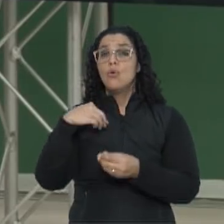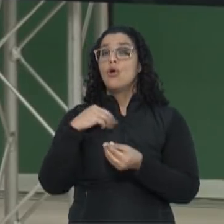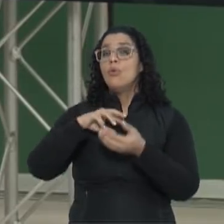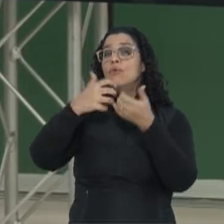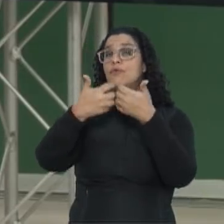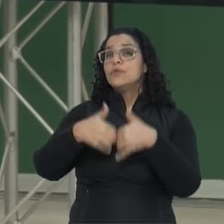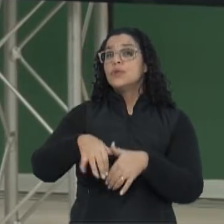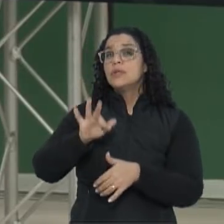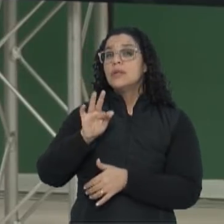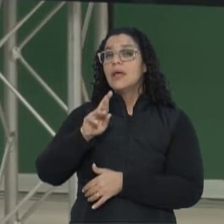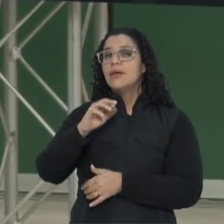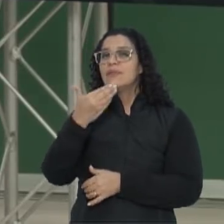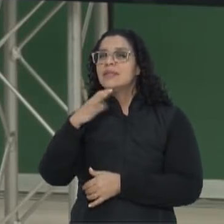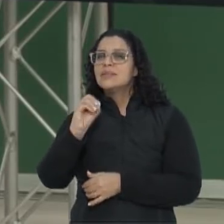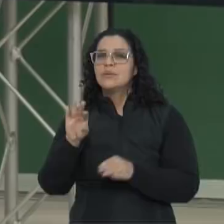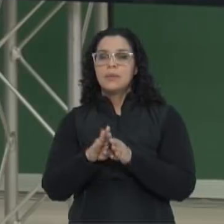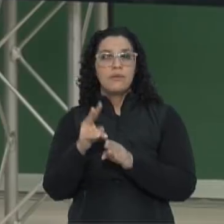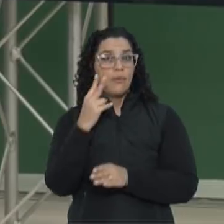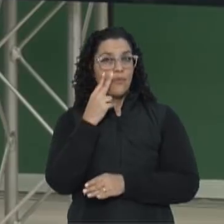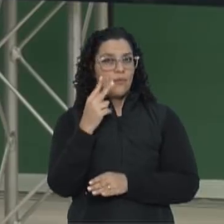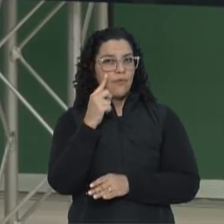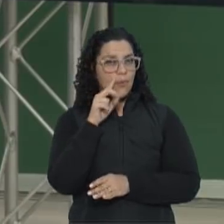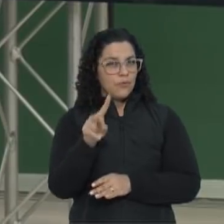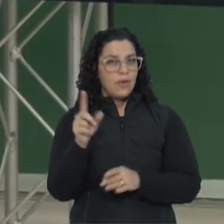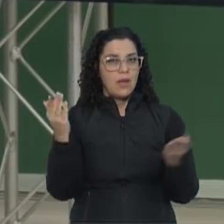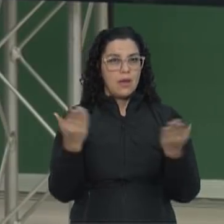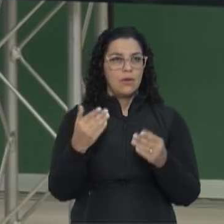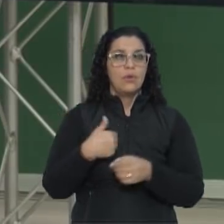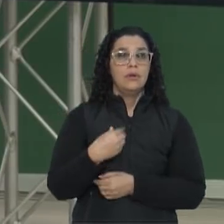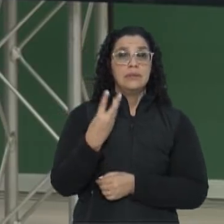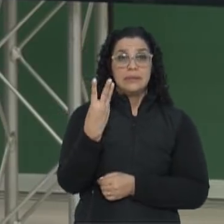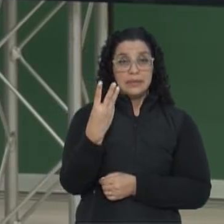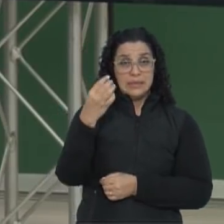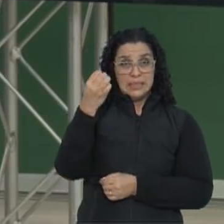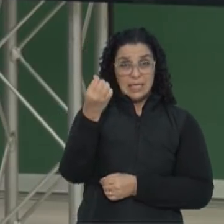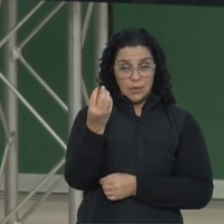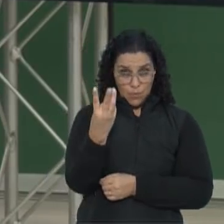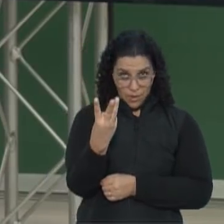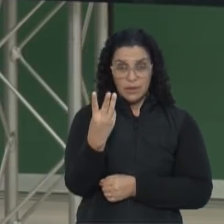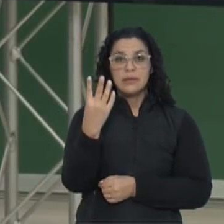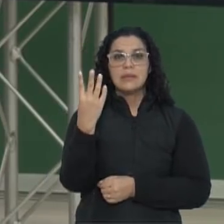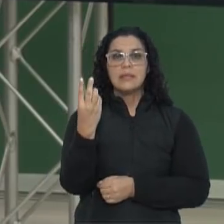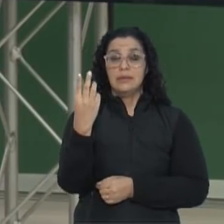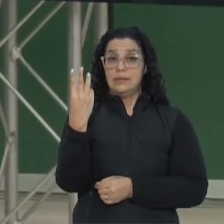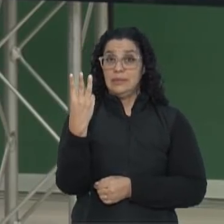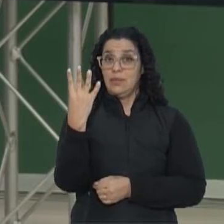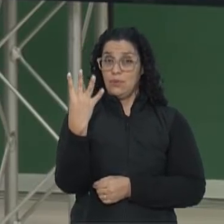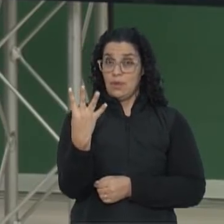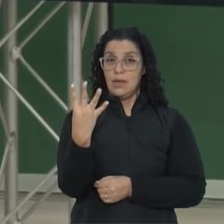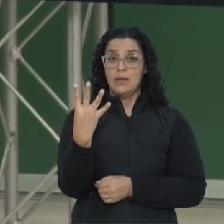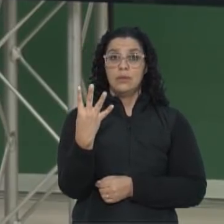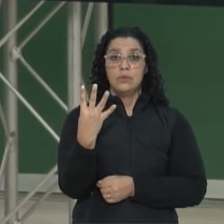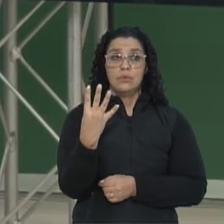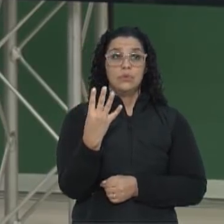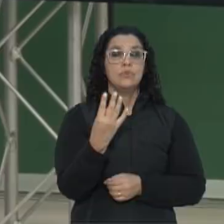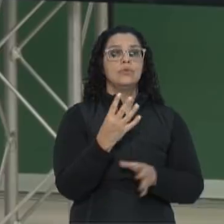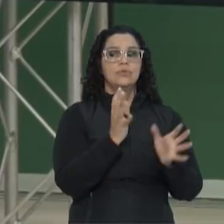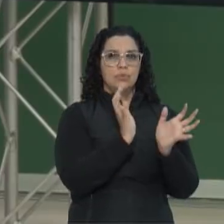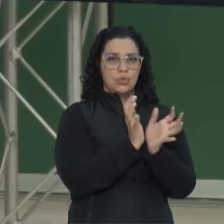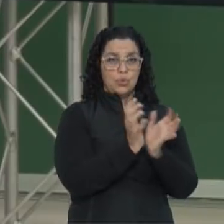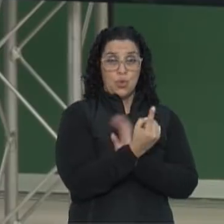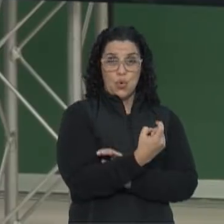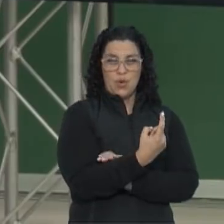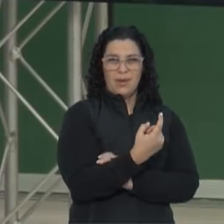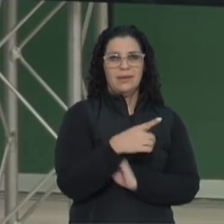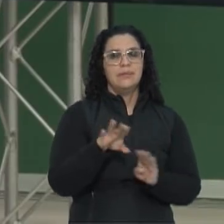dele. Vamos observar? Olha lá, 34 inteiros, né? Ou seja, eu tenho 34